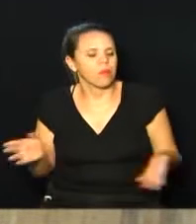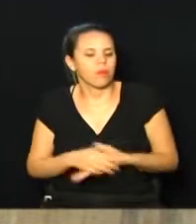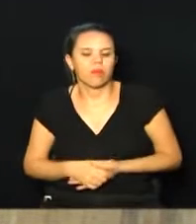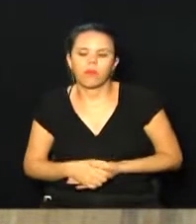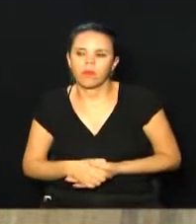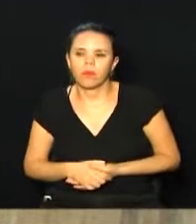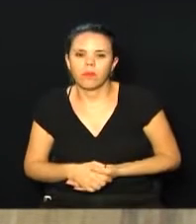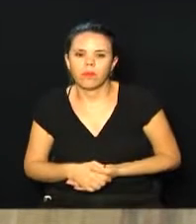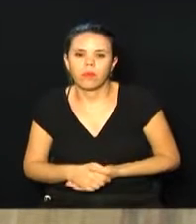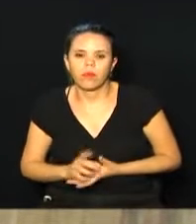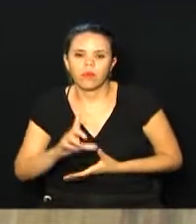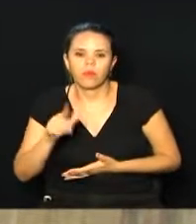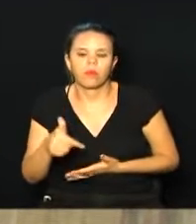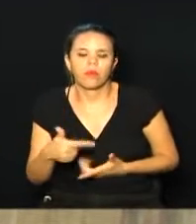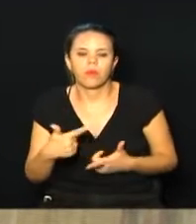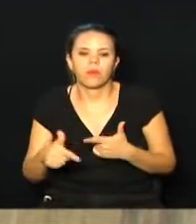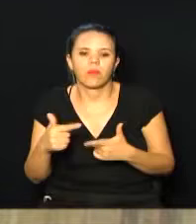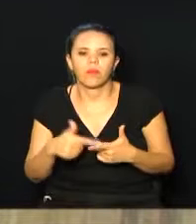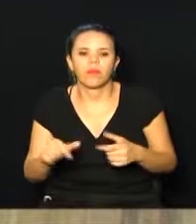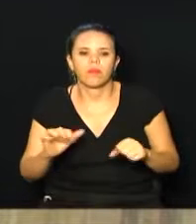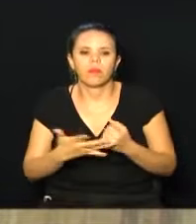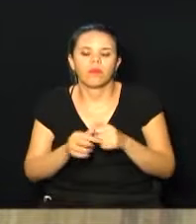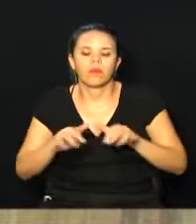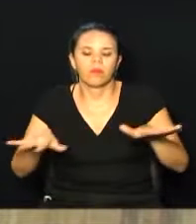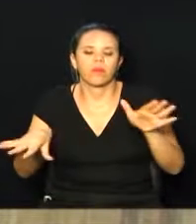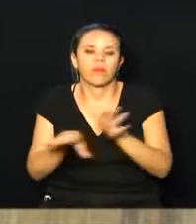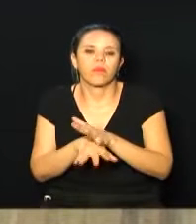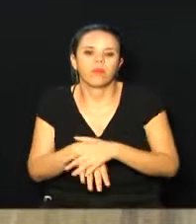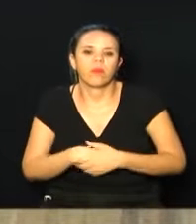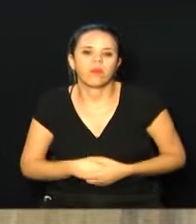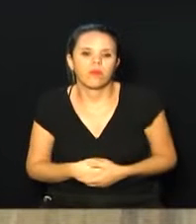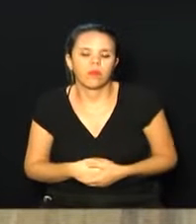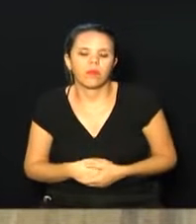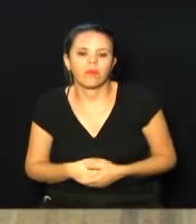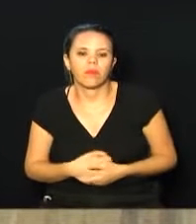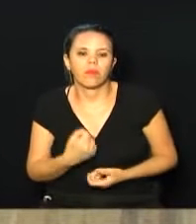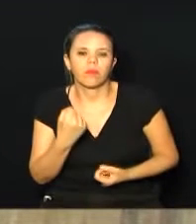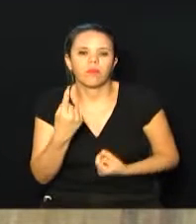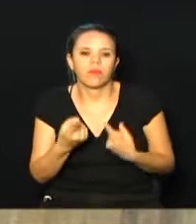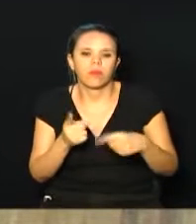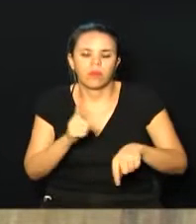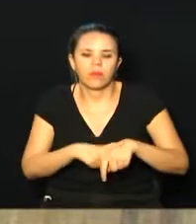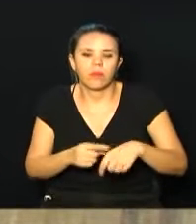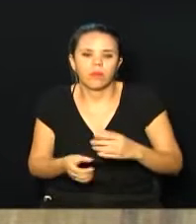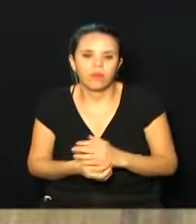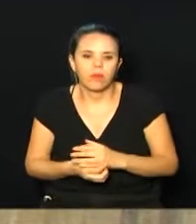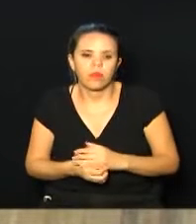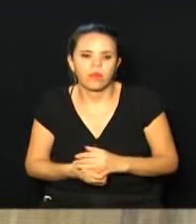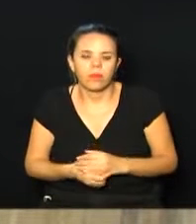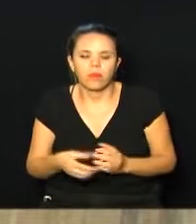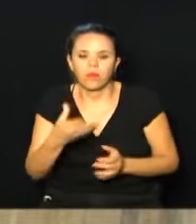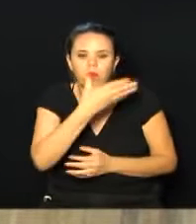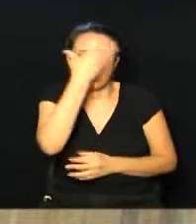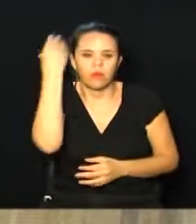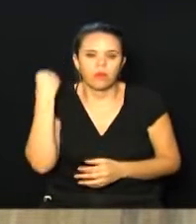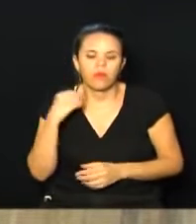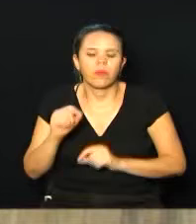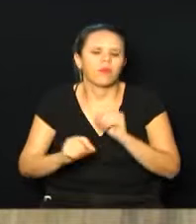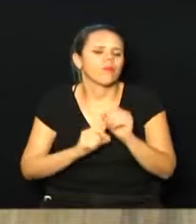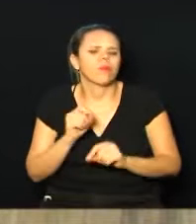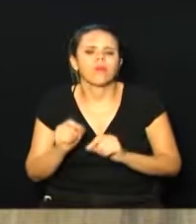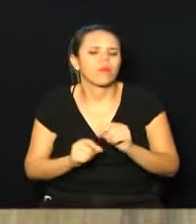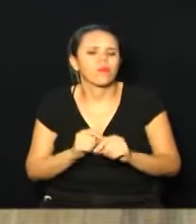hídrica, depois veio a questão da pandemia. Em algum momento, a gente esqueceu